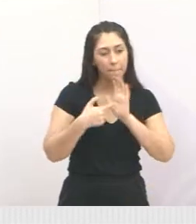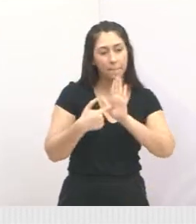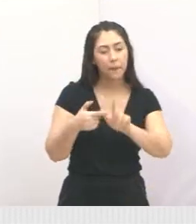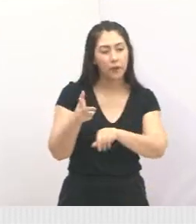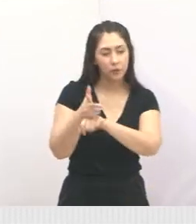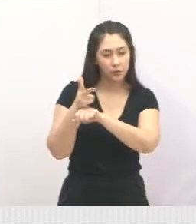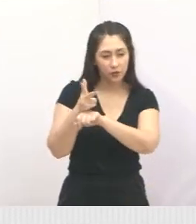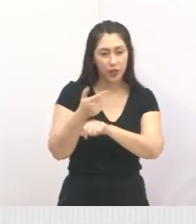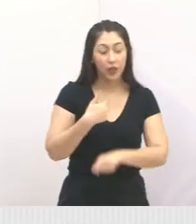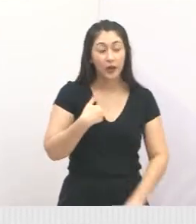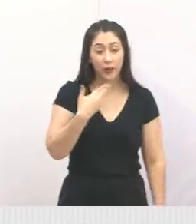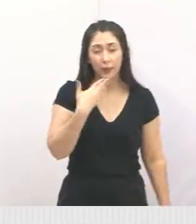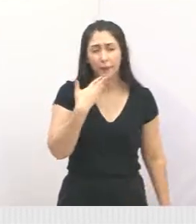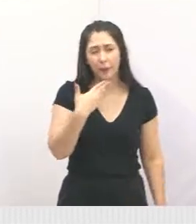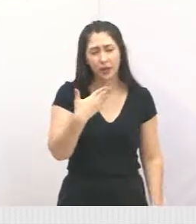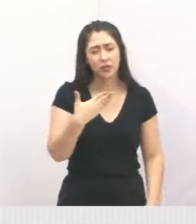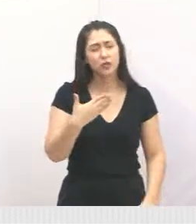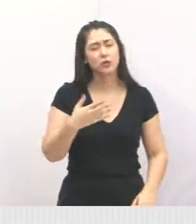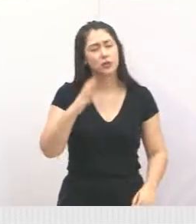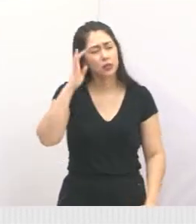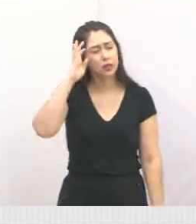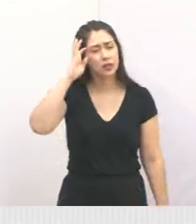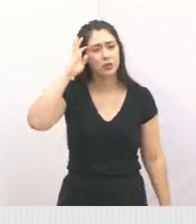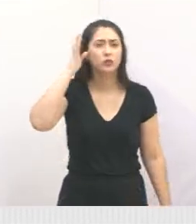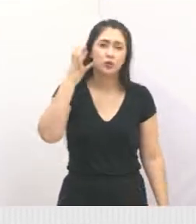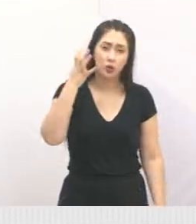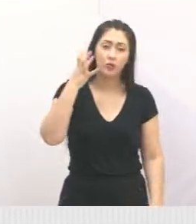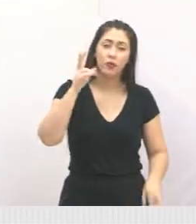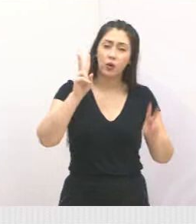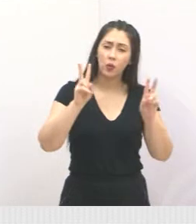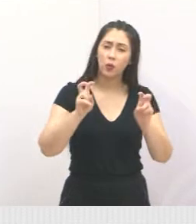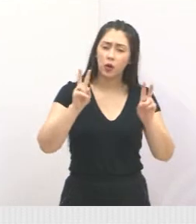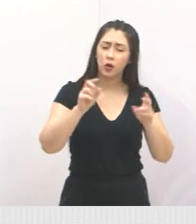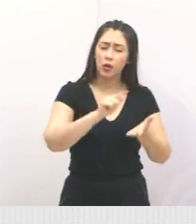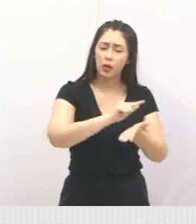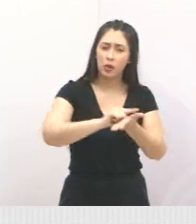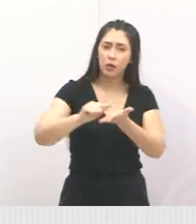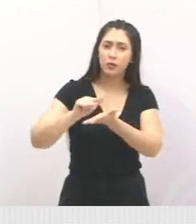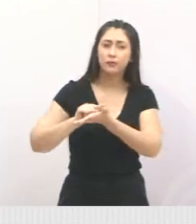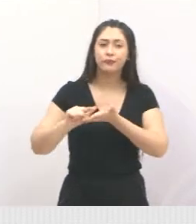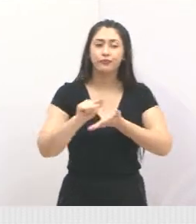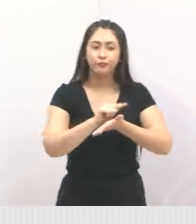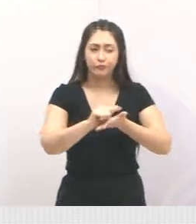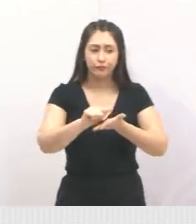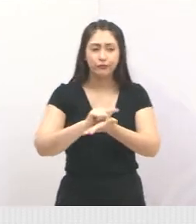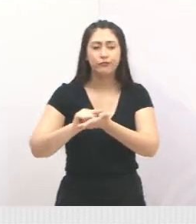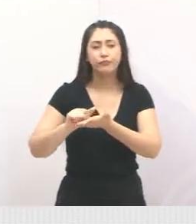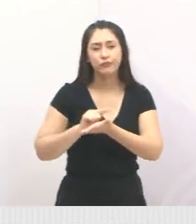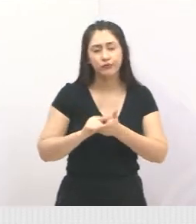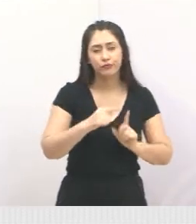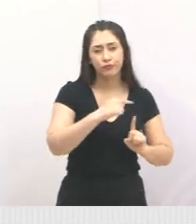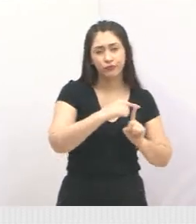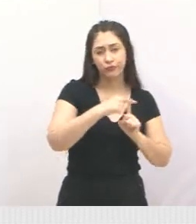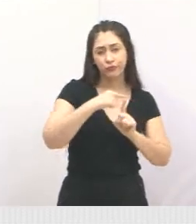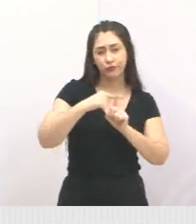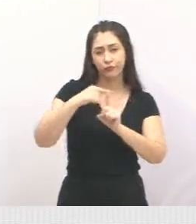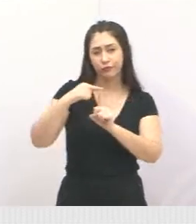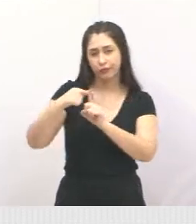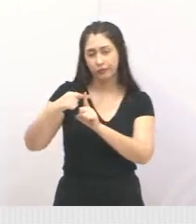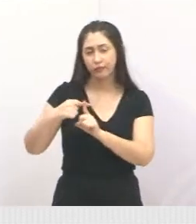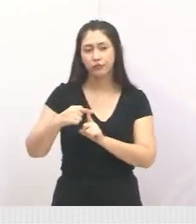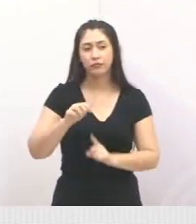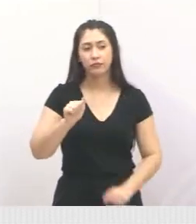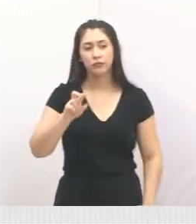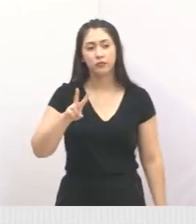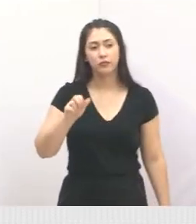vídeo, por favor. Eu peço aí que se tome providências com relação à limpeza do cemitério do Avaré.